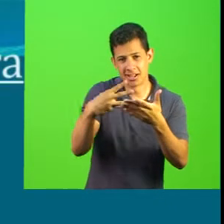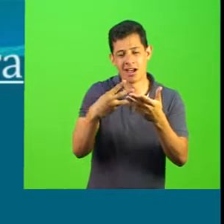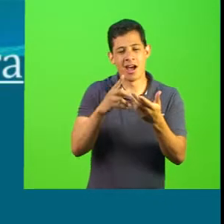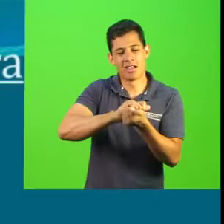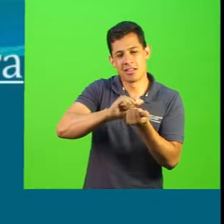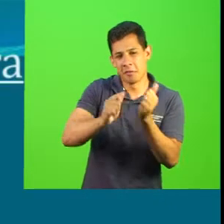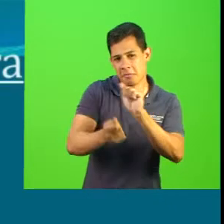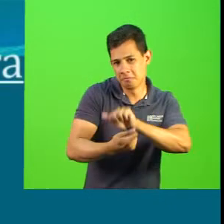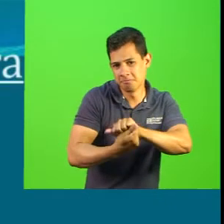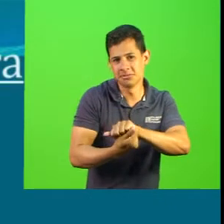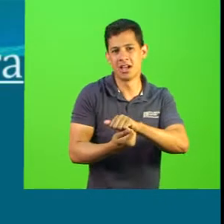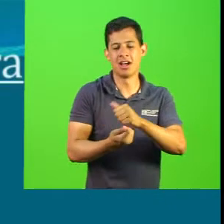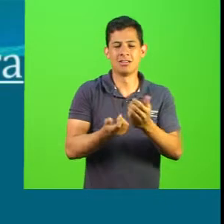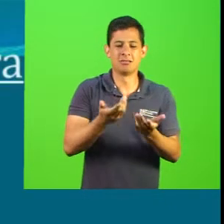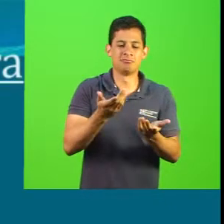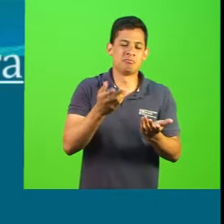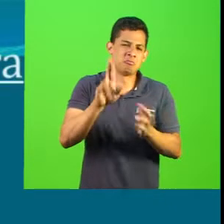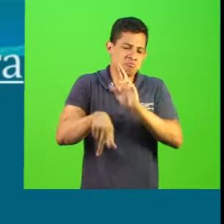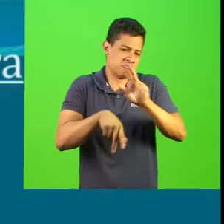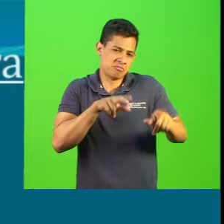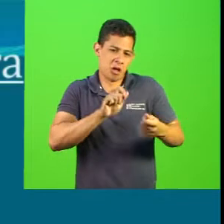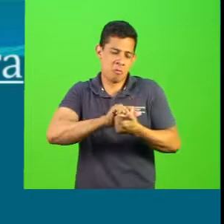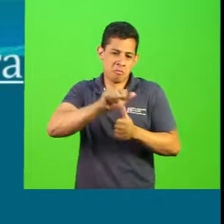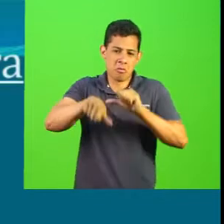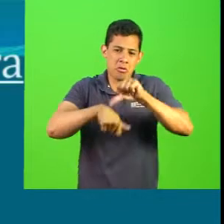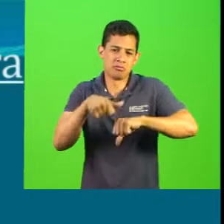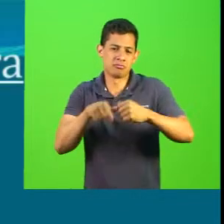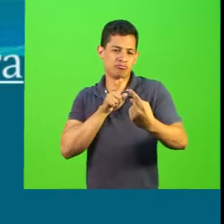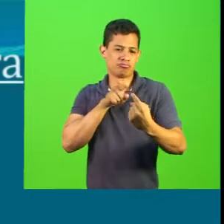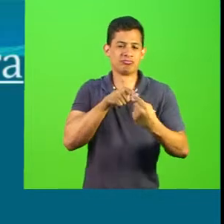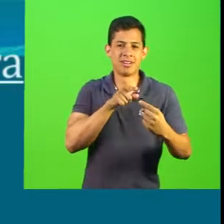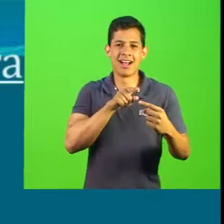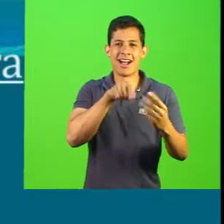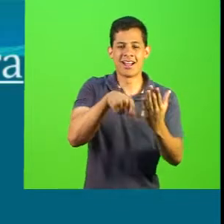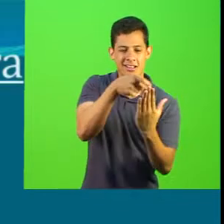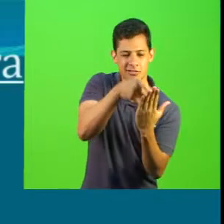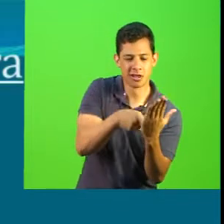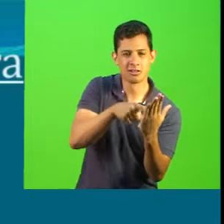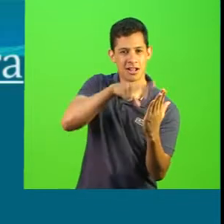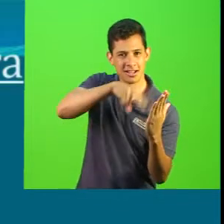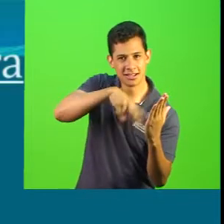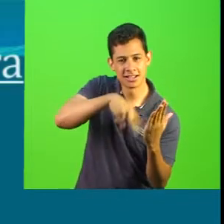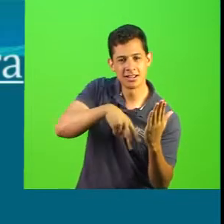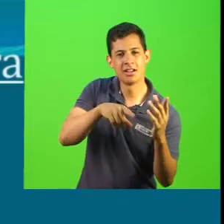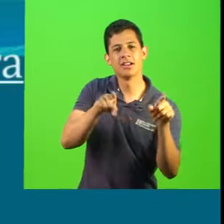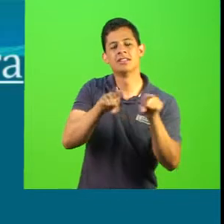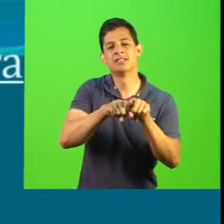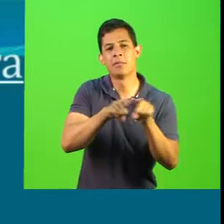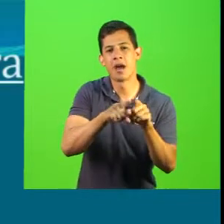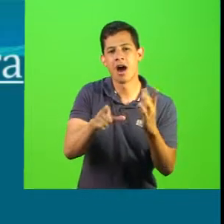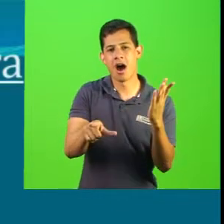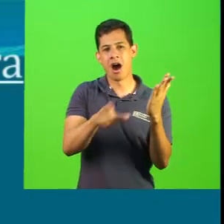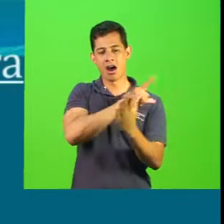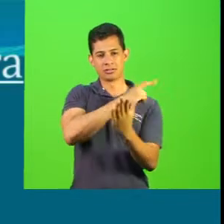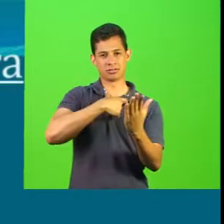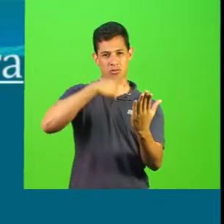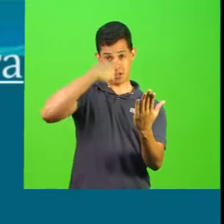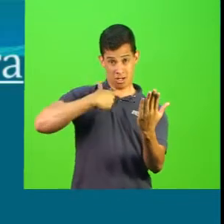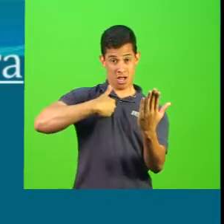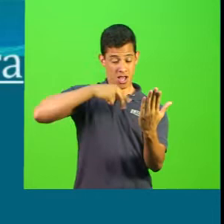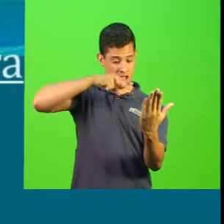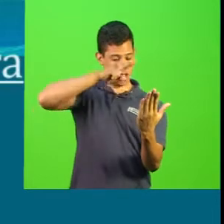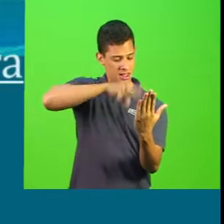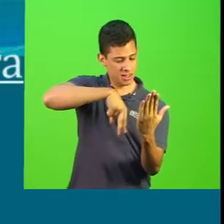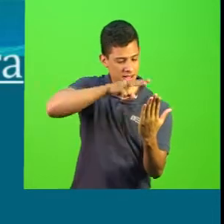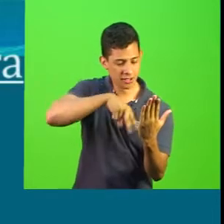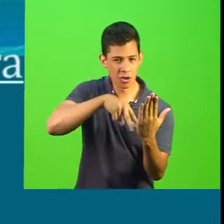flexíveis, adaptados às diferentes situações que variam de acordo com o texto a ser lido e a abordagem